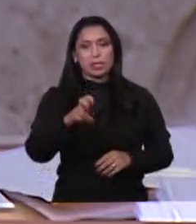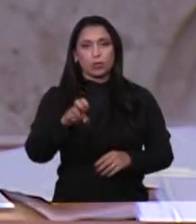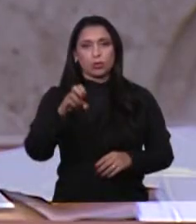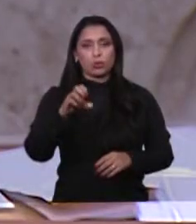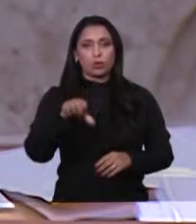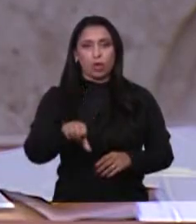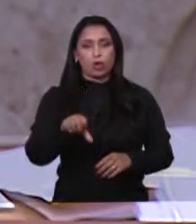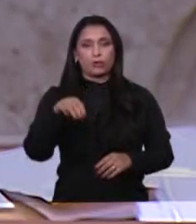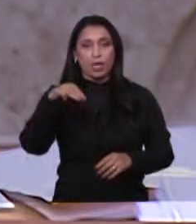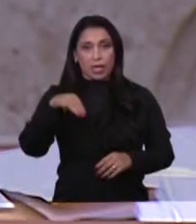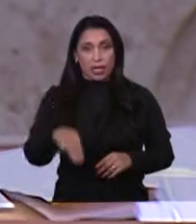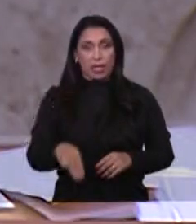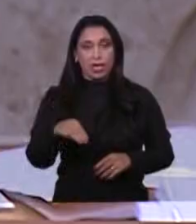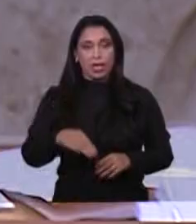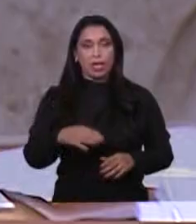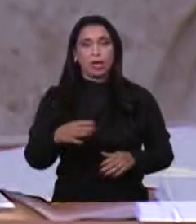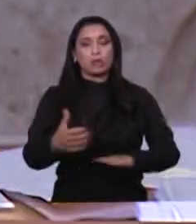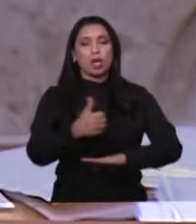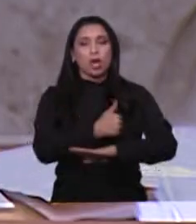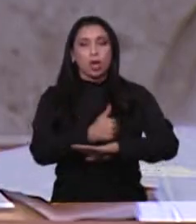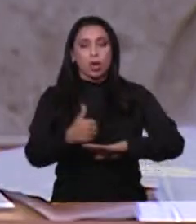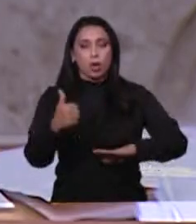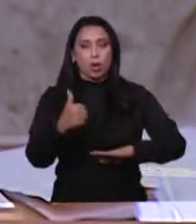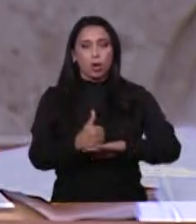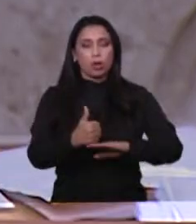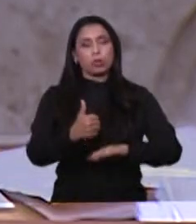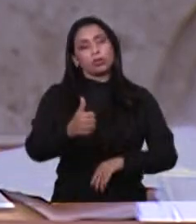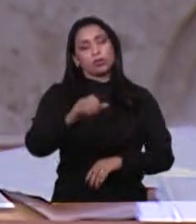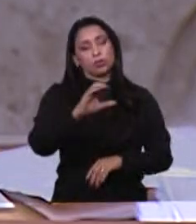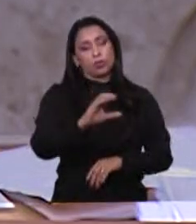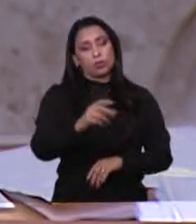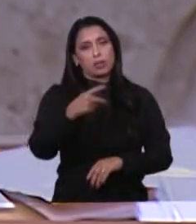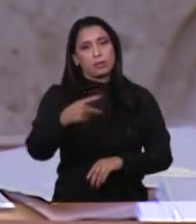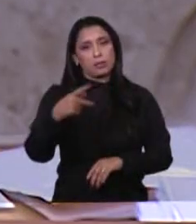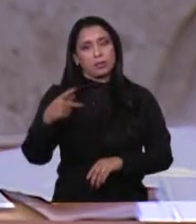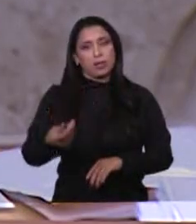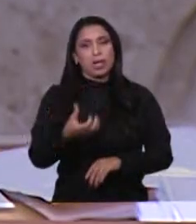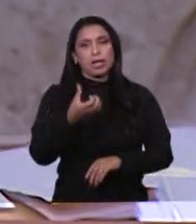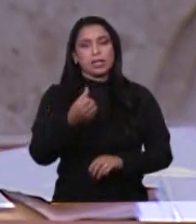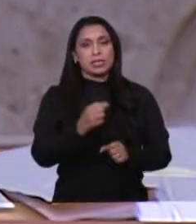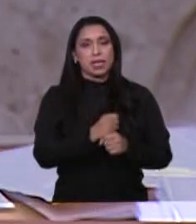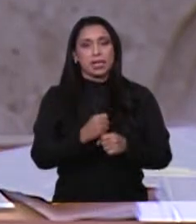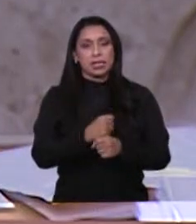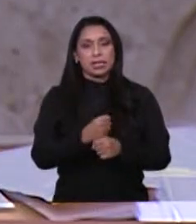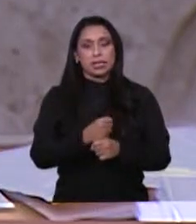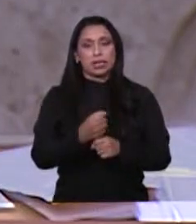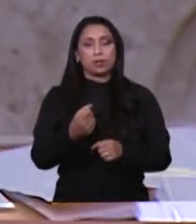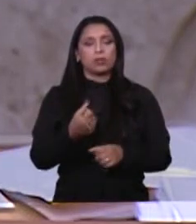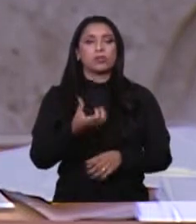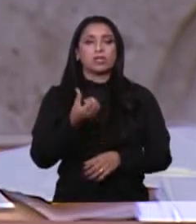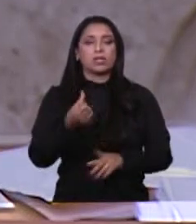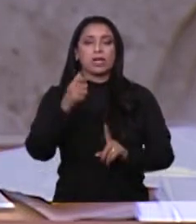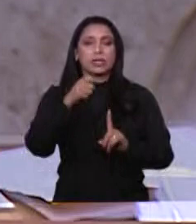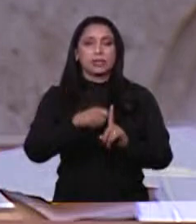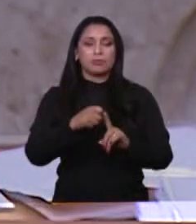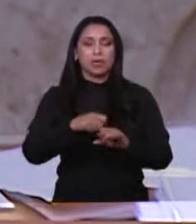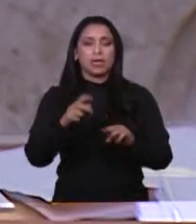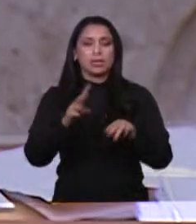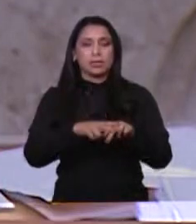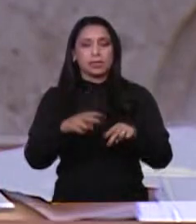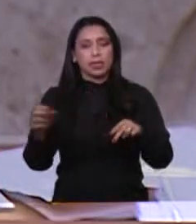359M, golpe de Estado, do Código Penal, a pena de 6 anos e 6 meses de reclusão,